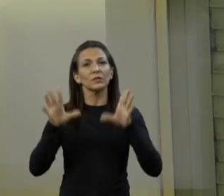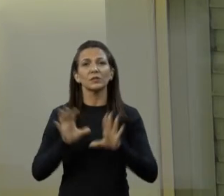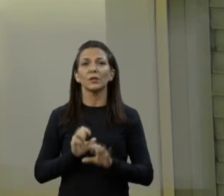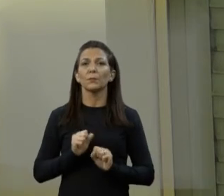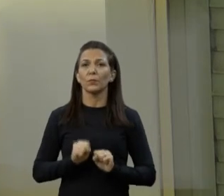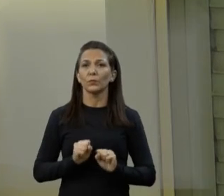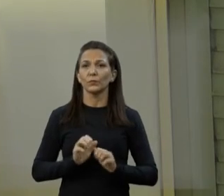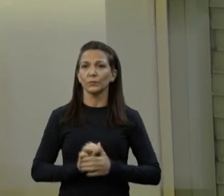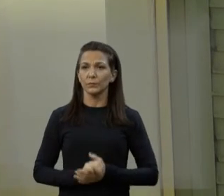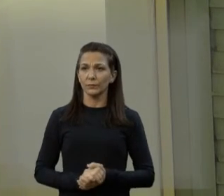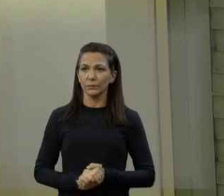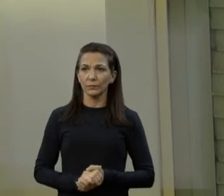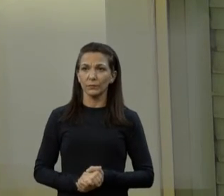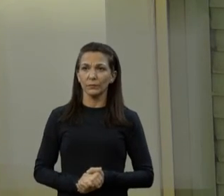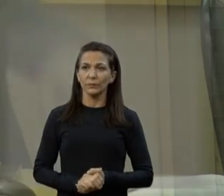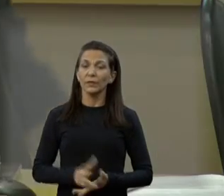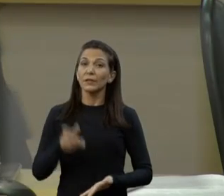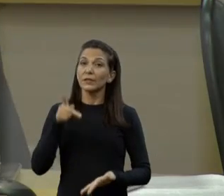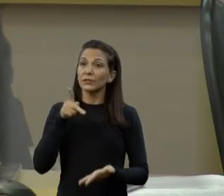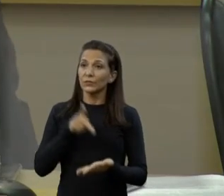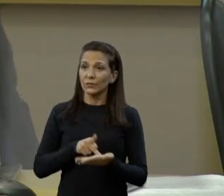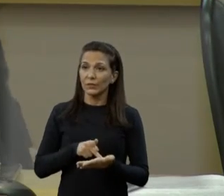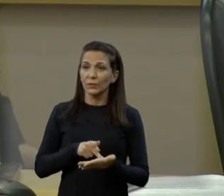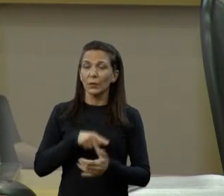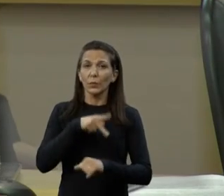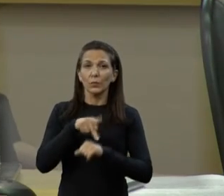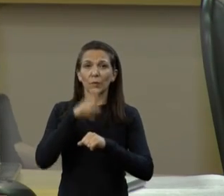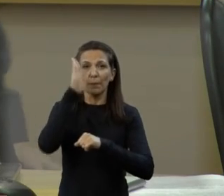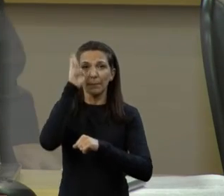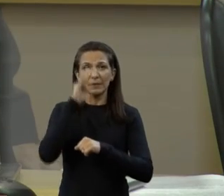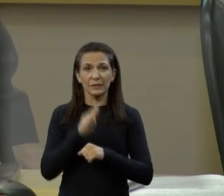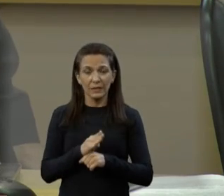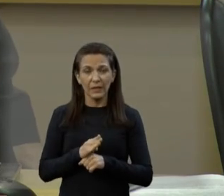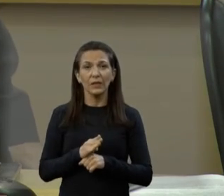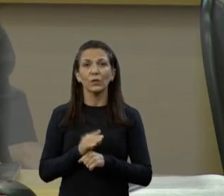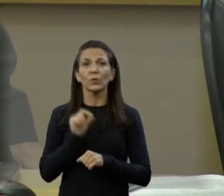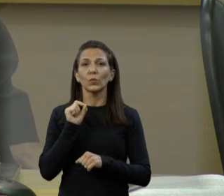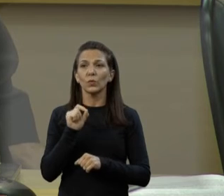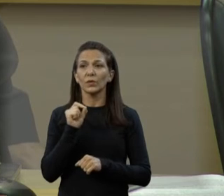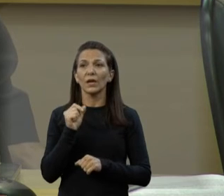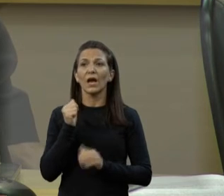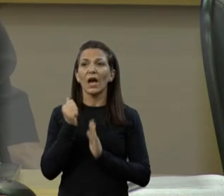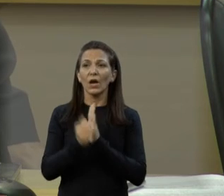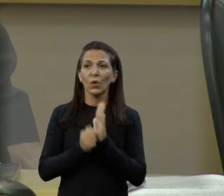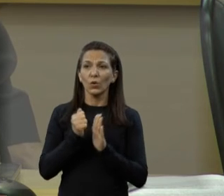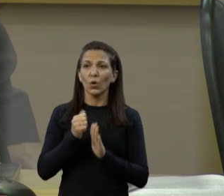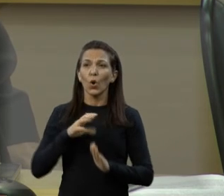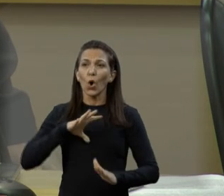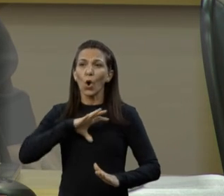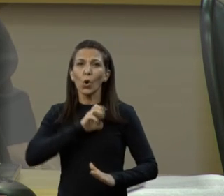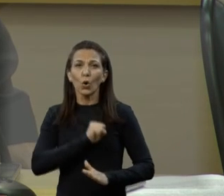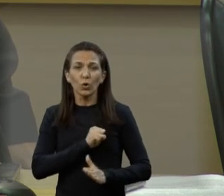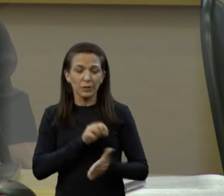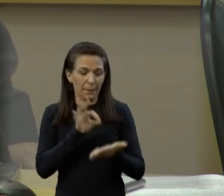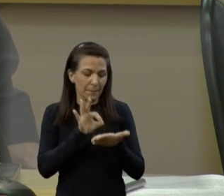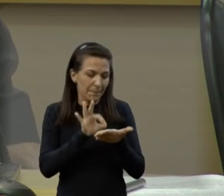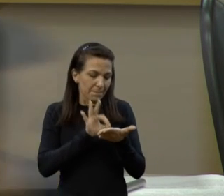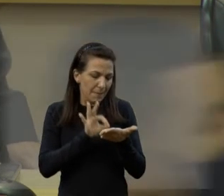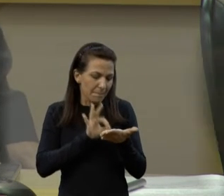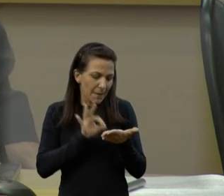até agora vamos falar a verdade o povo brasileiro era para ensinar diferente todo gosta de mais de um joguinho